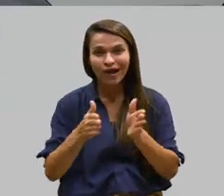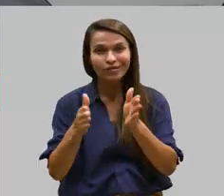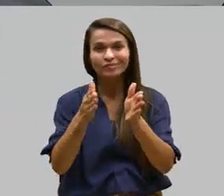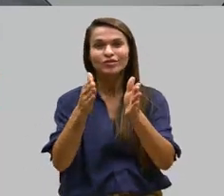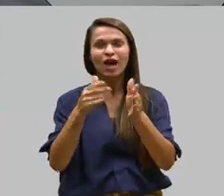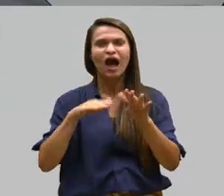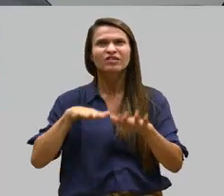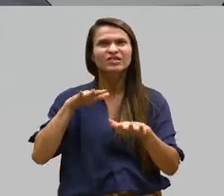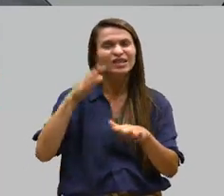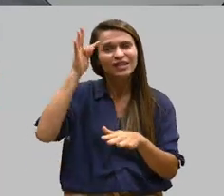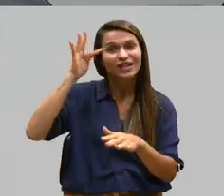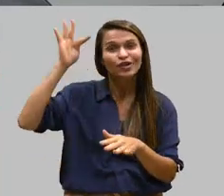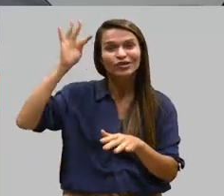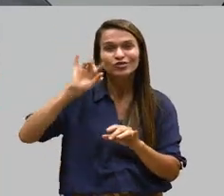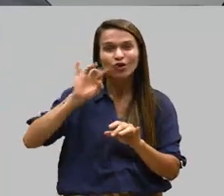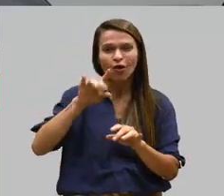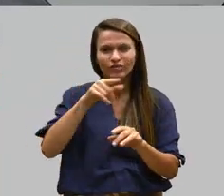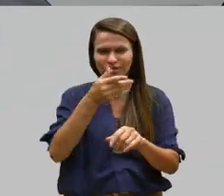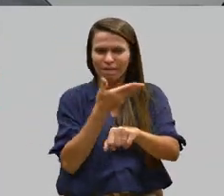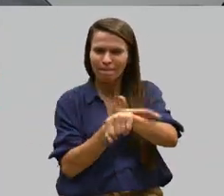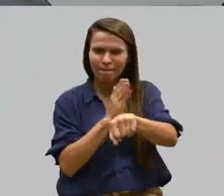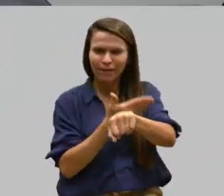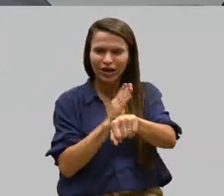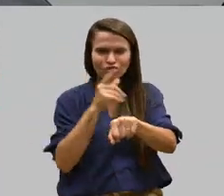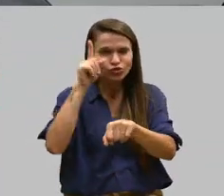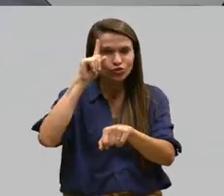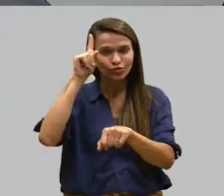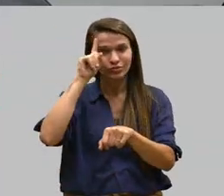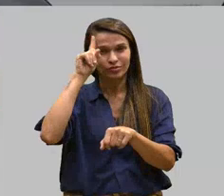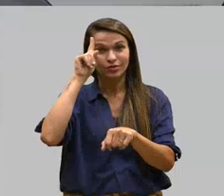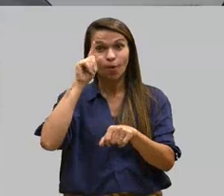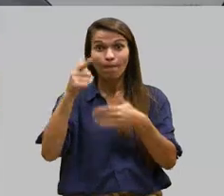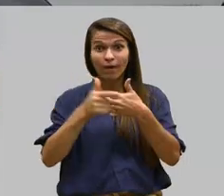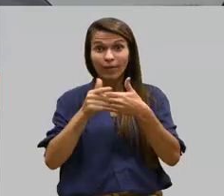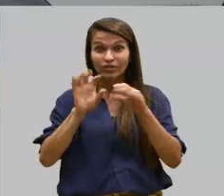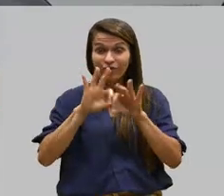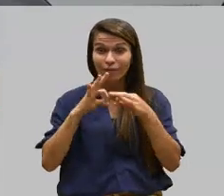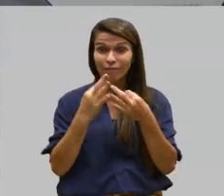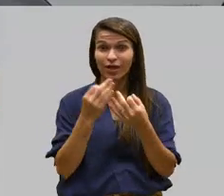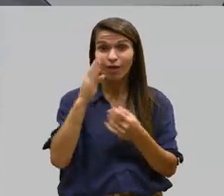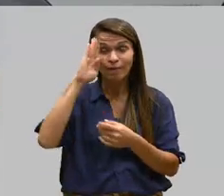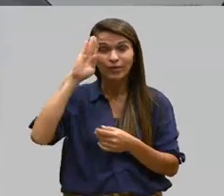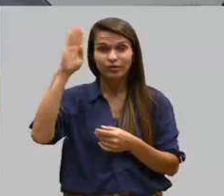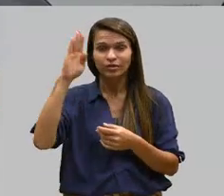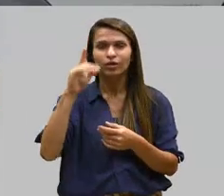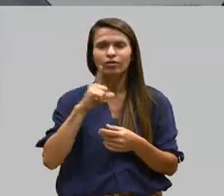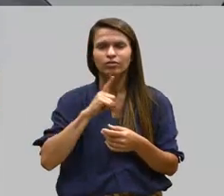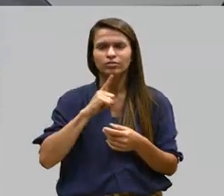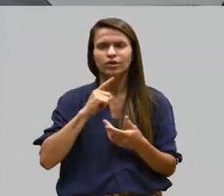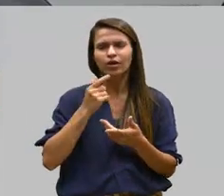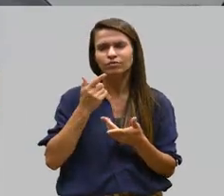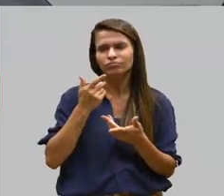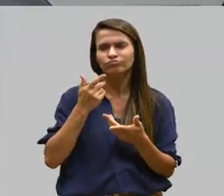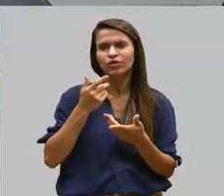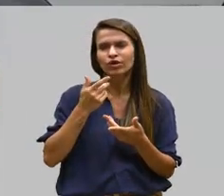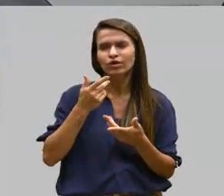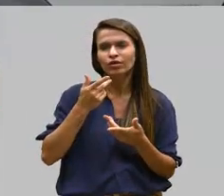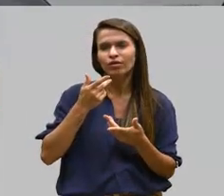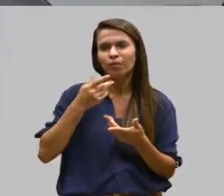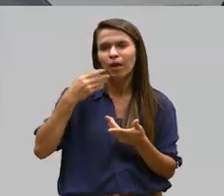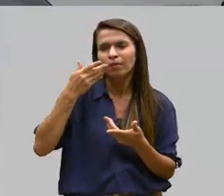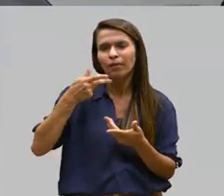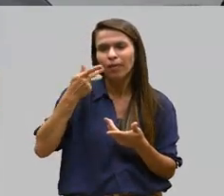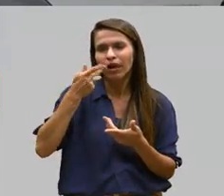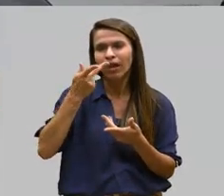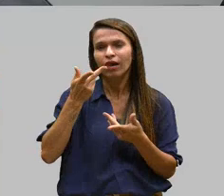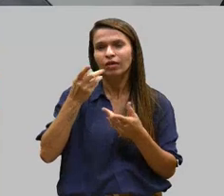estamos na teoria vocês vivem a prática o dia a dia o papel da família é fundamental eu tenho relatos na Federação das atitudes que nós trabalhamos